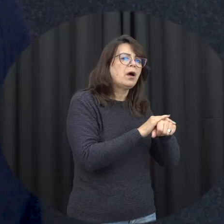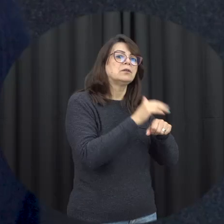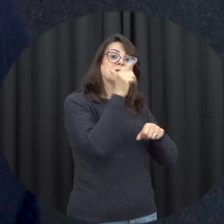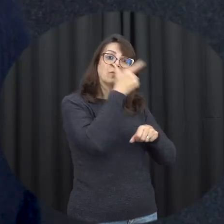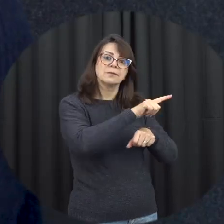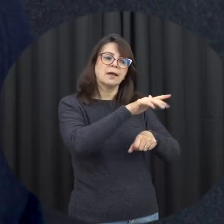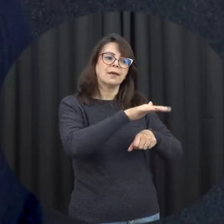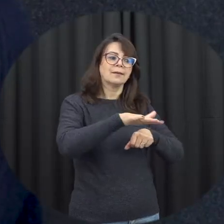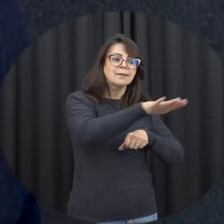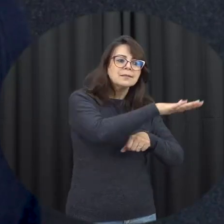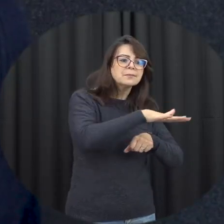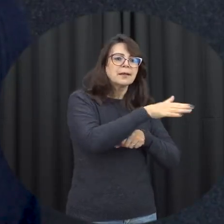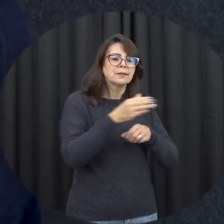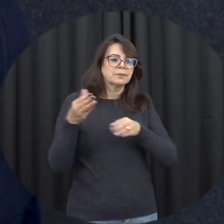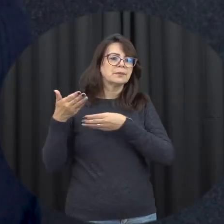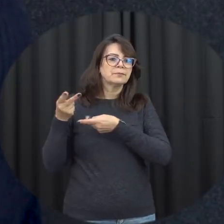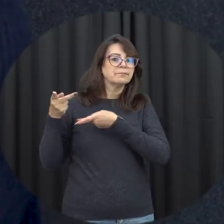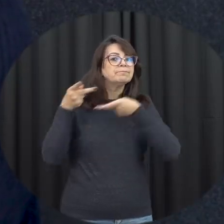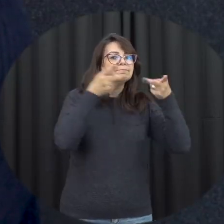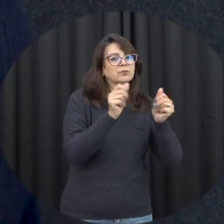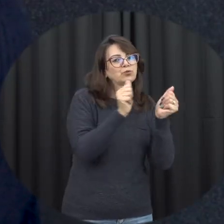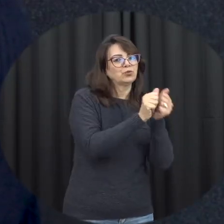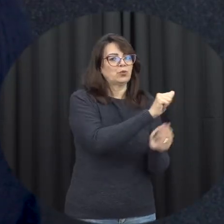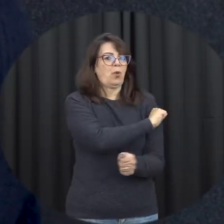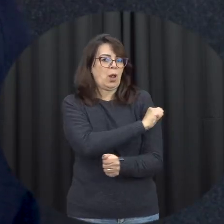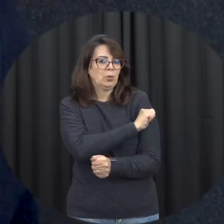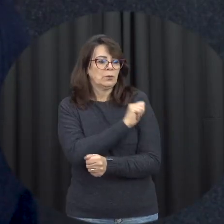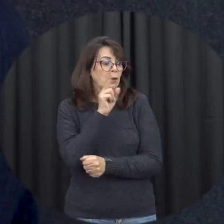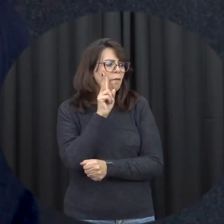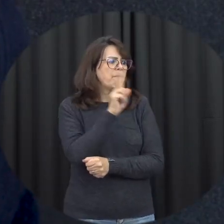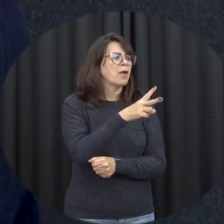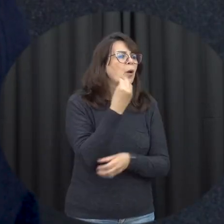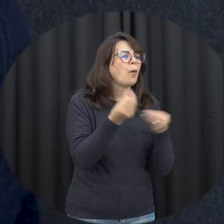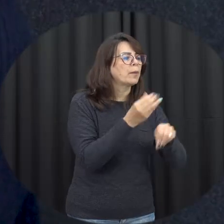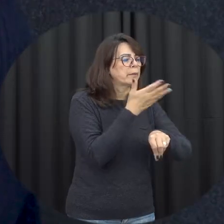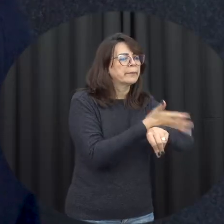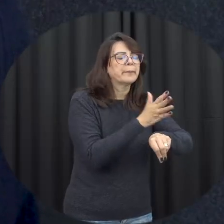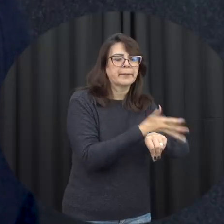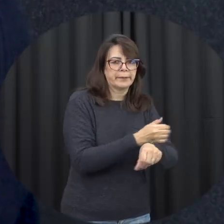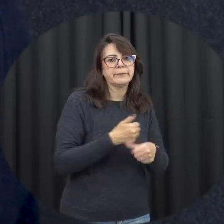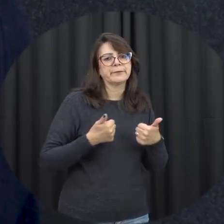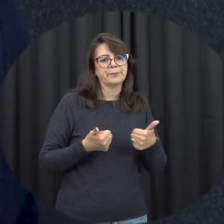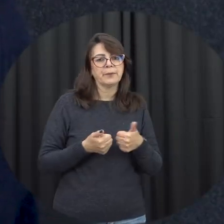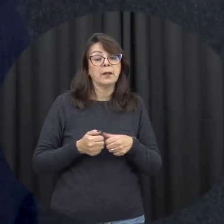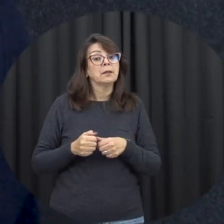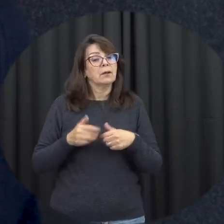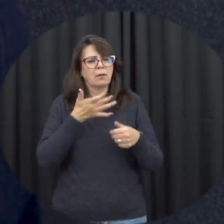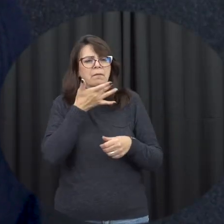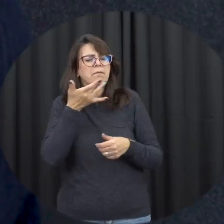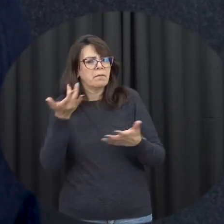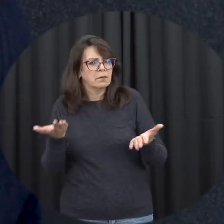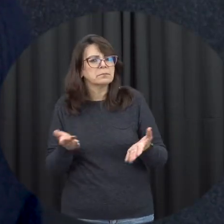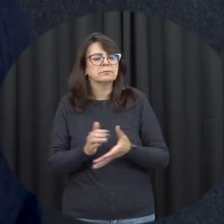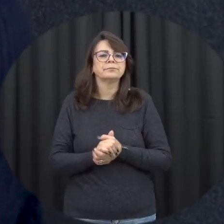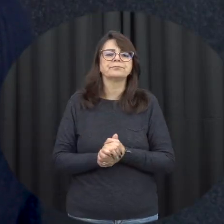gente conversa com eles e consegue esse espaço para levar os alunos. Uma Eles questão verem assim. na prática. Isso, então não tem